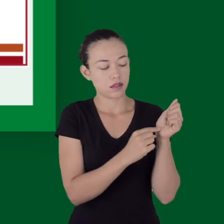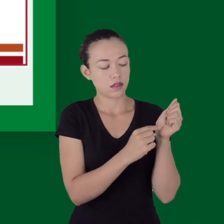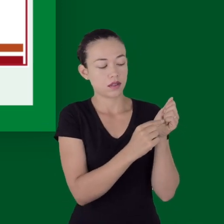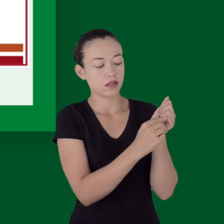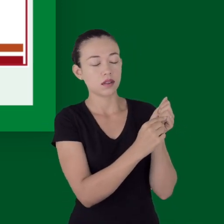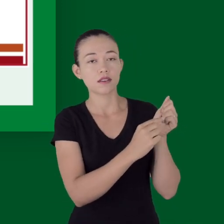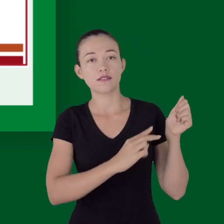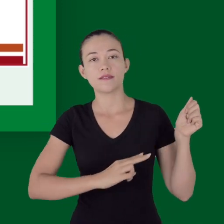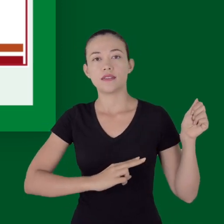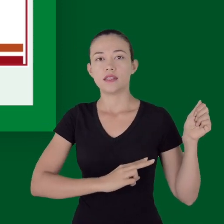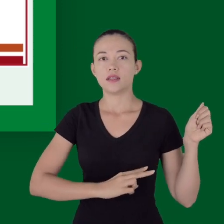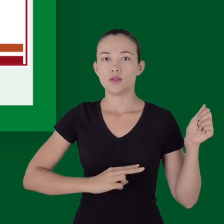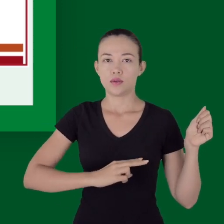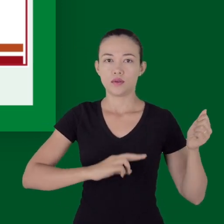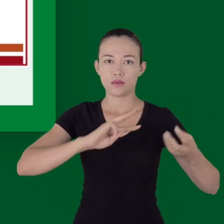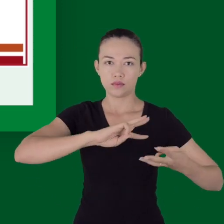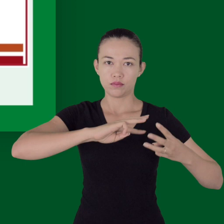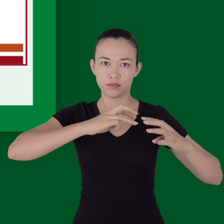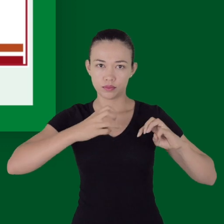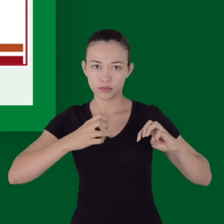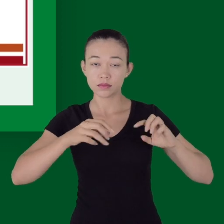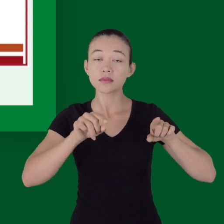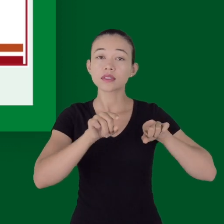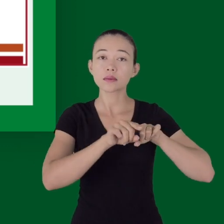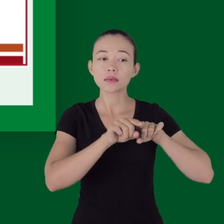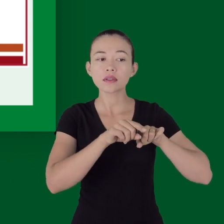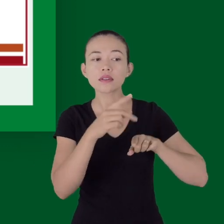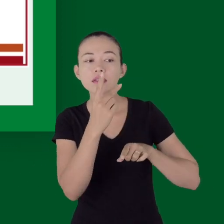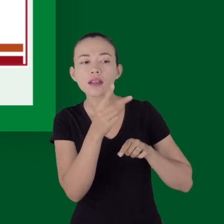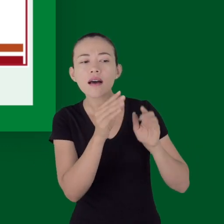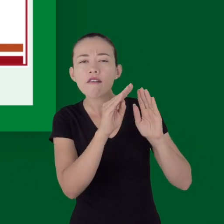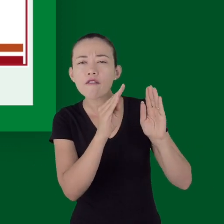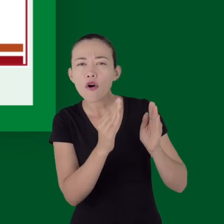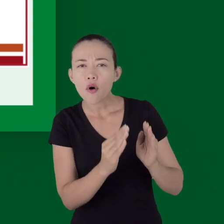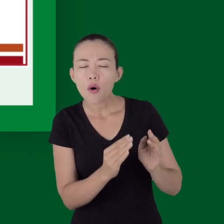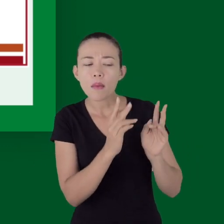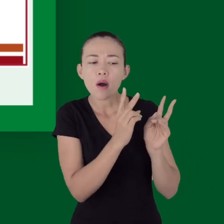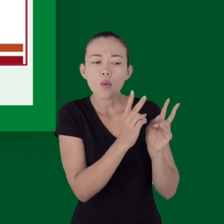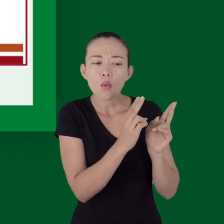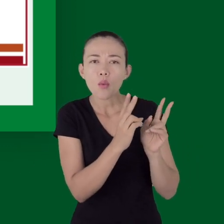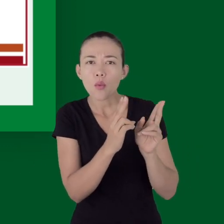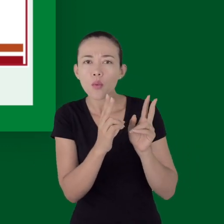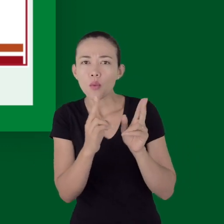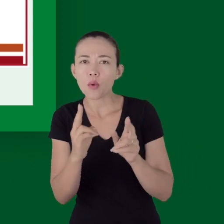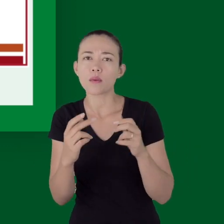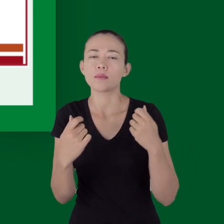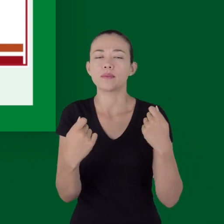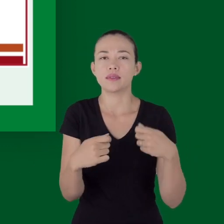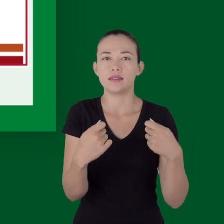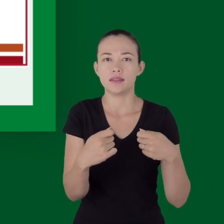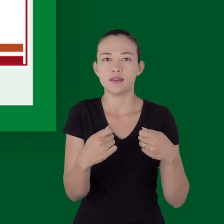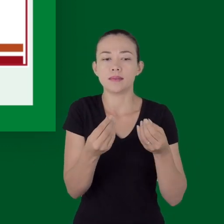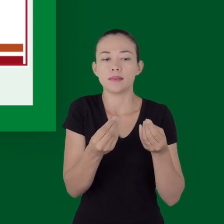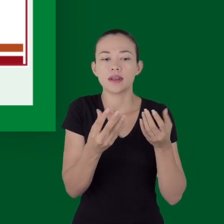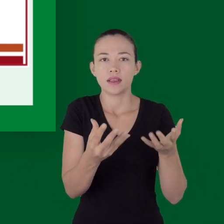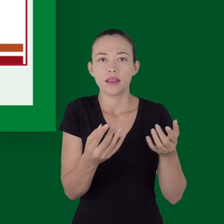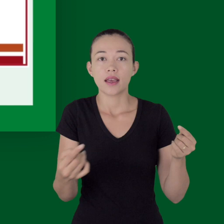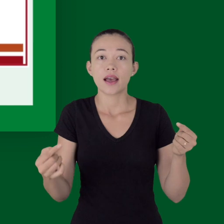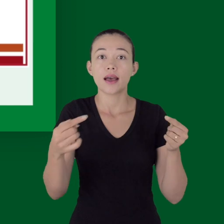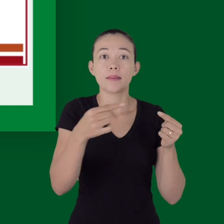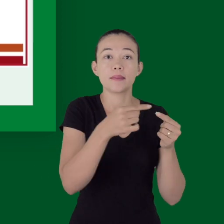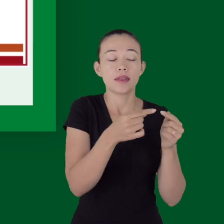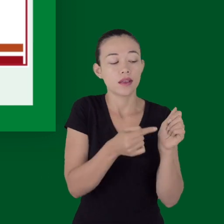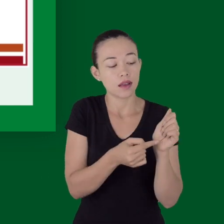e as P's precisam ter a mesma morfologia, porque se ela tiver morfologias diferentes, a gente pensa que está vindo de locais